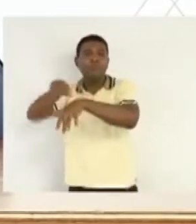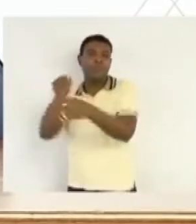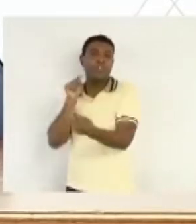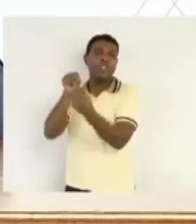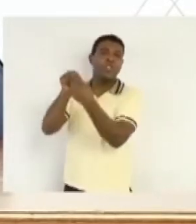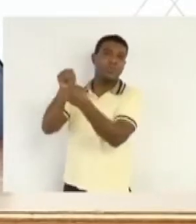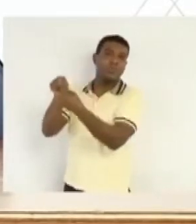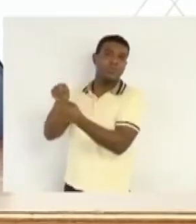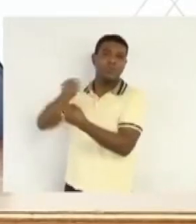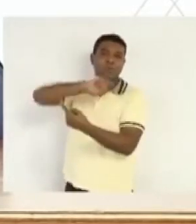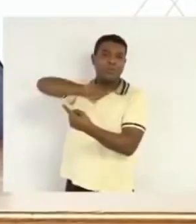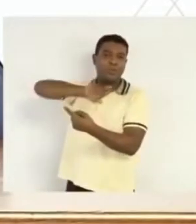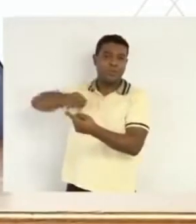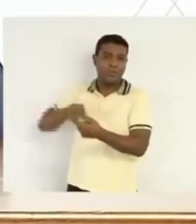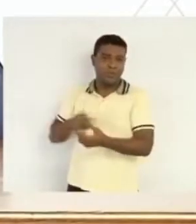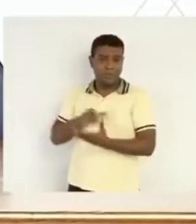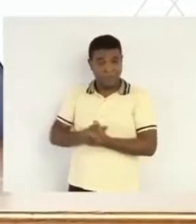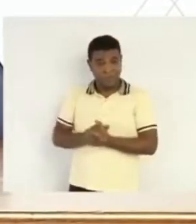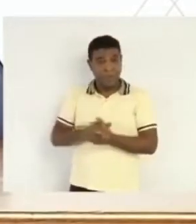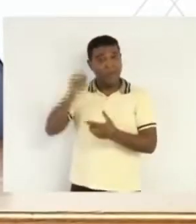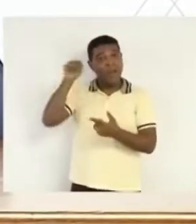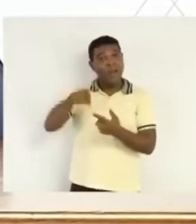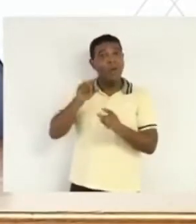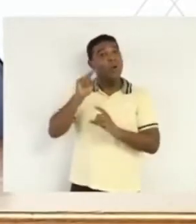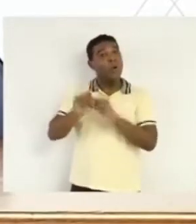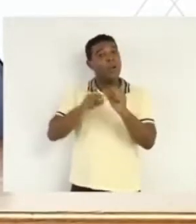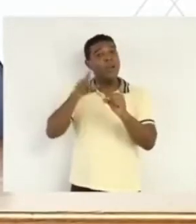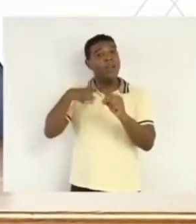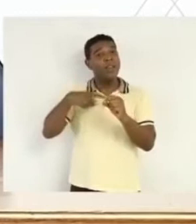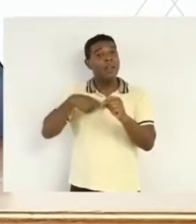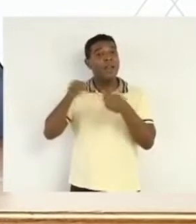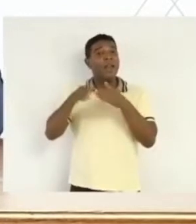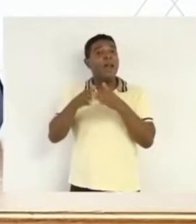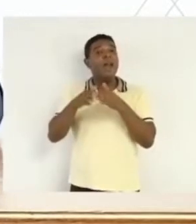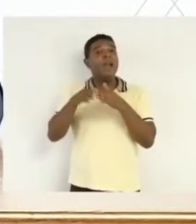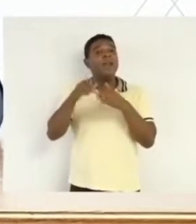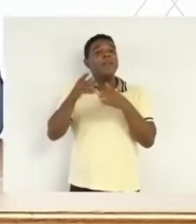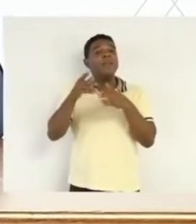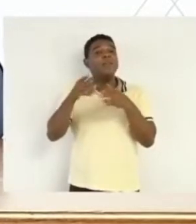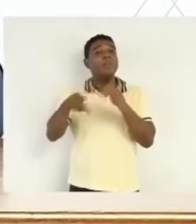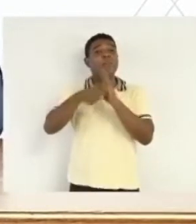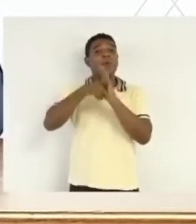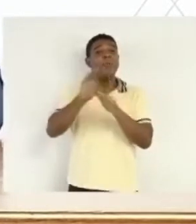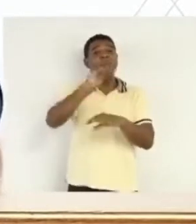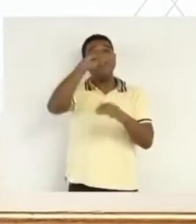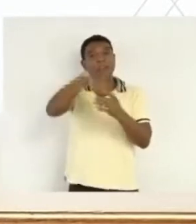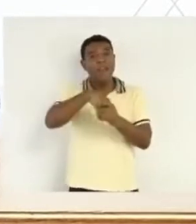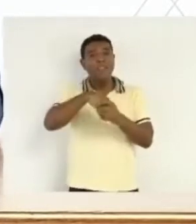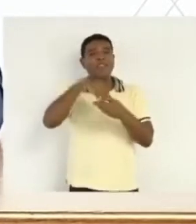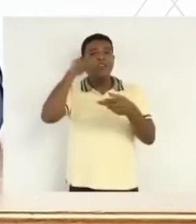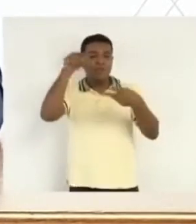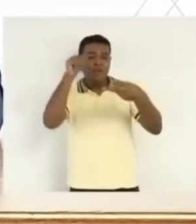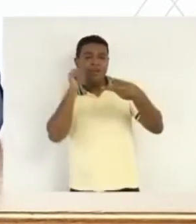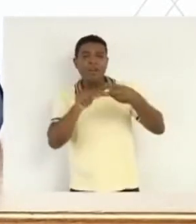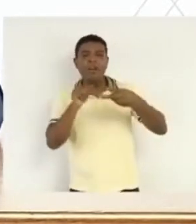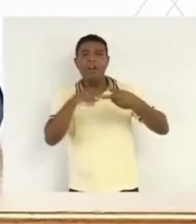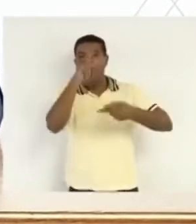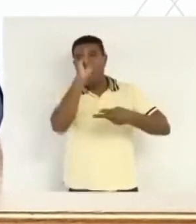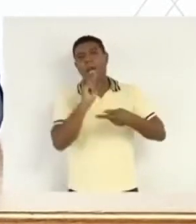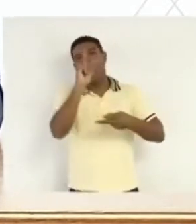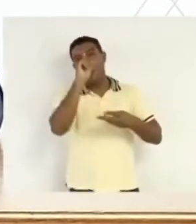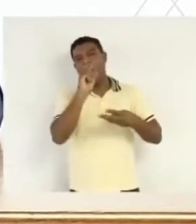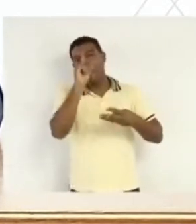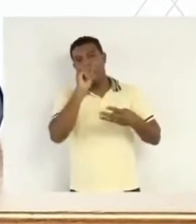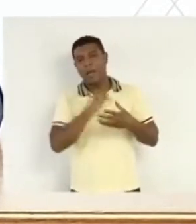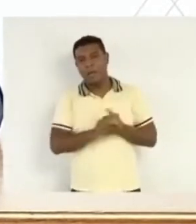de serem abertas na onda amarela isso tem um impacto fortíssimo como eu disse 596